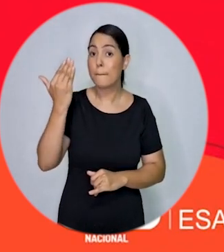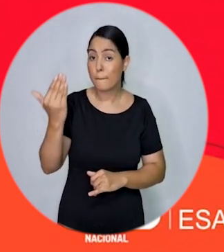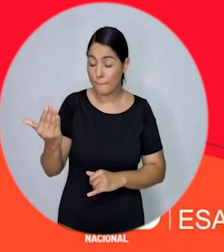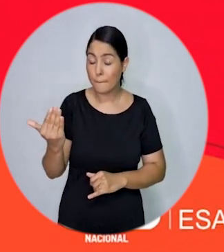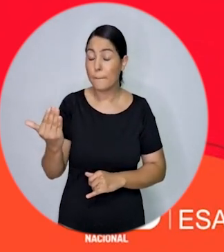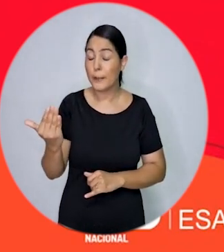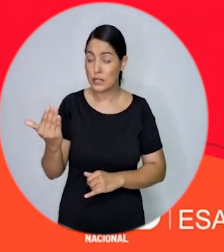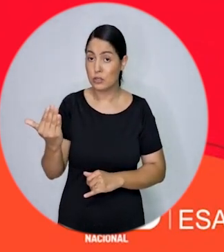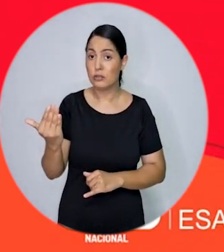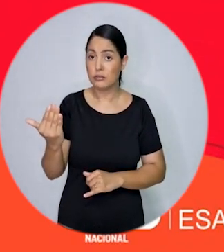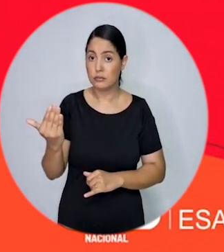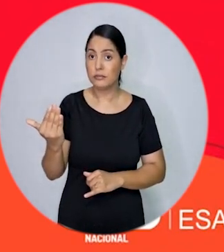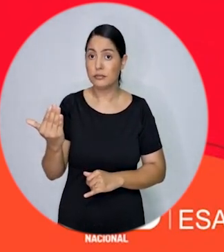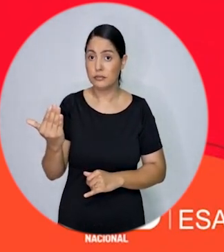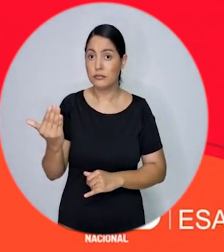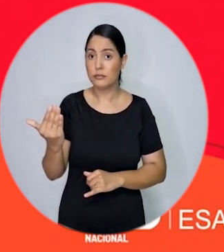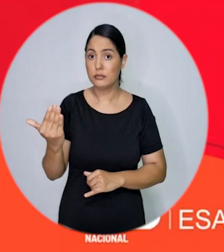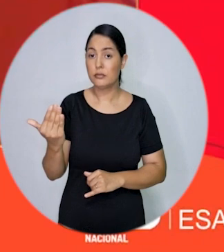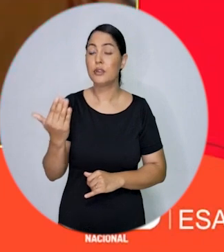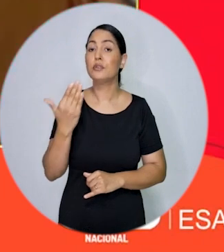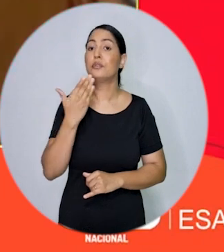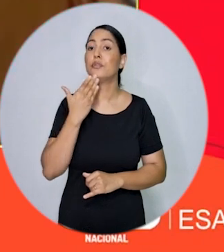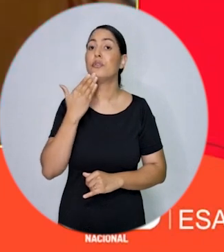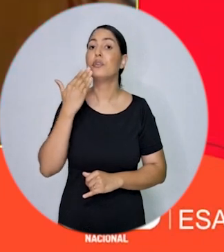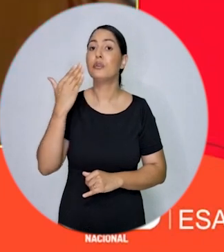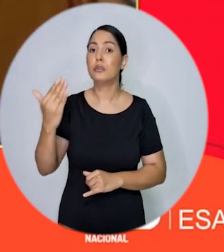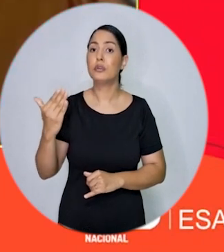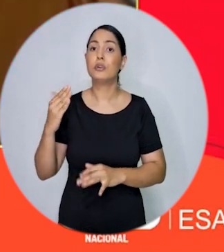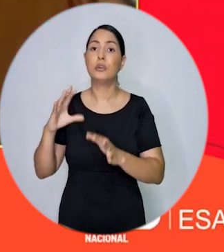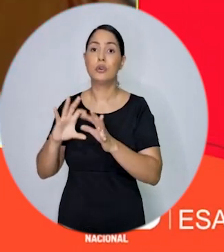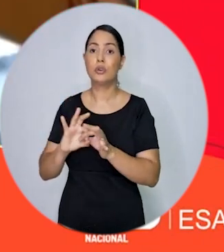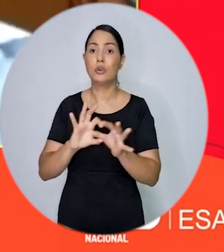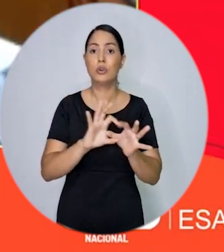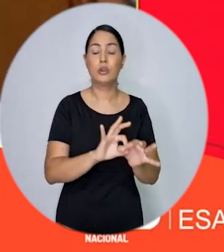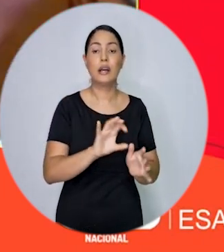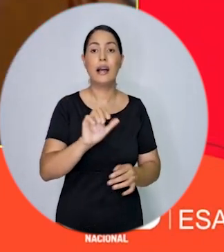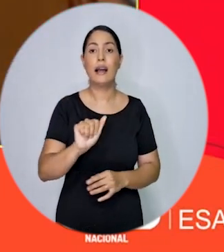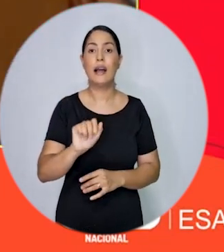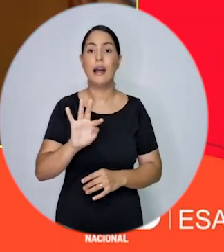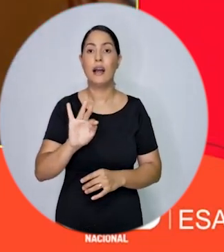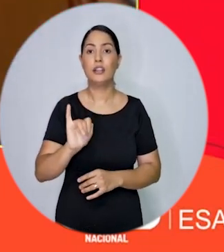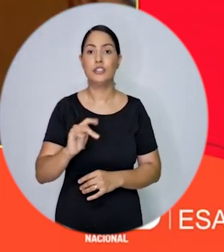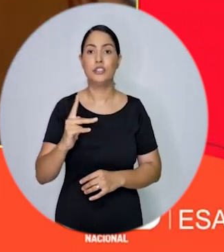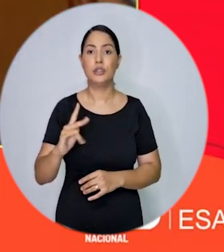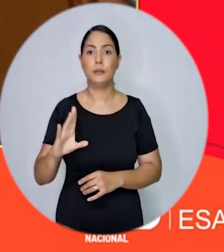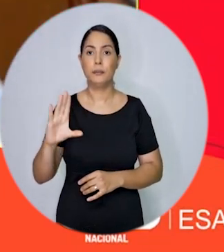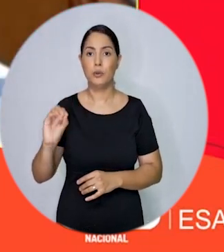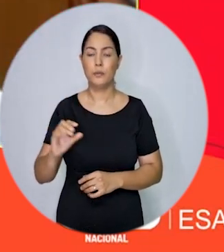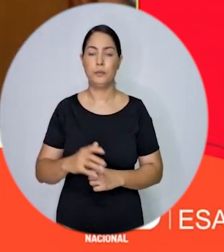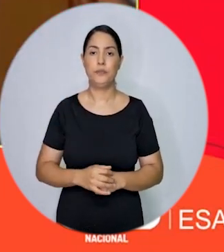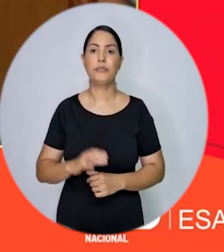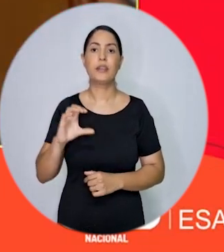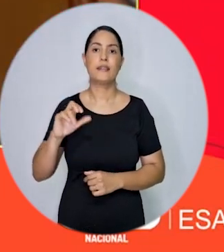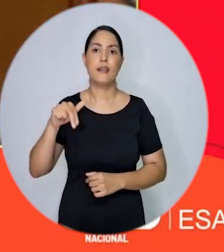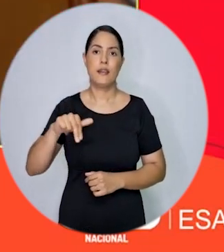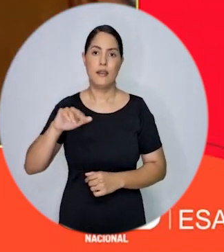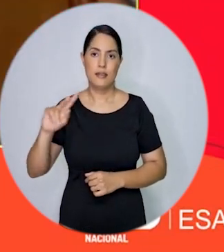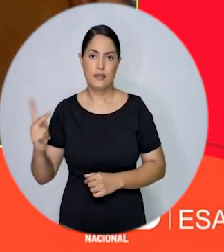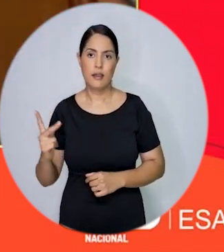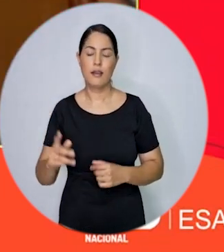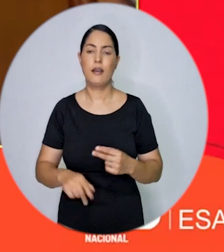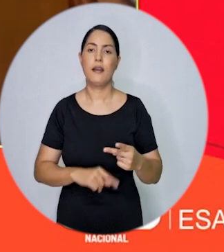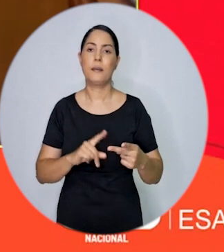solicitada a medida atípica, bloqueio de CNH, bloqueio